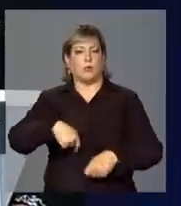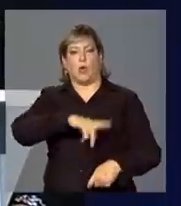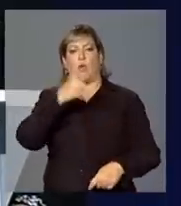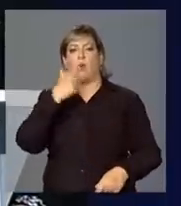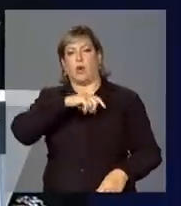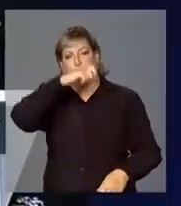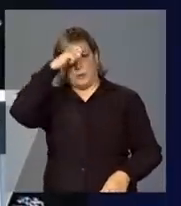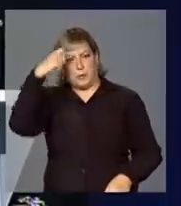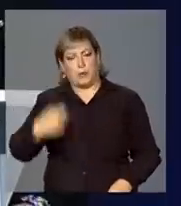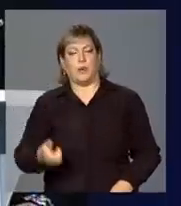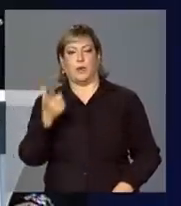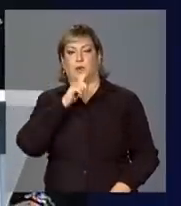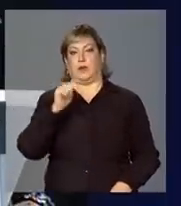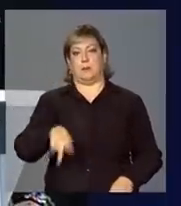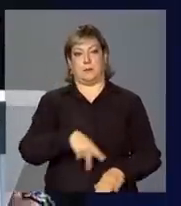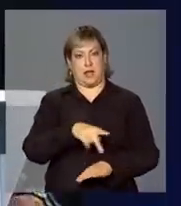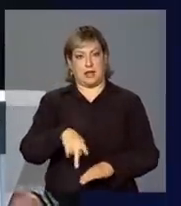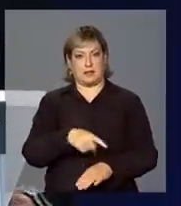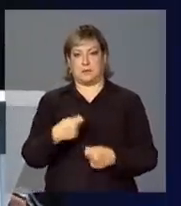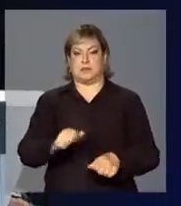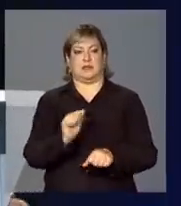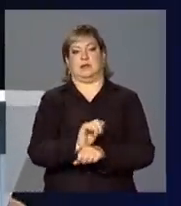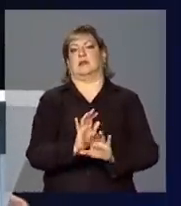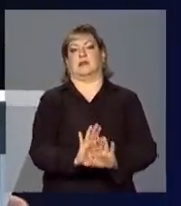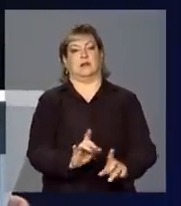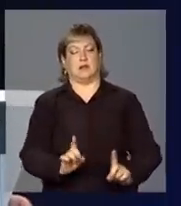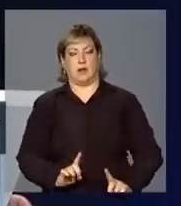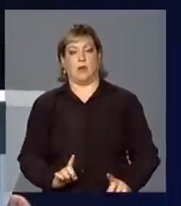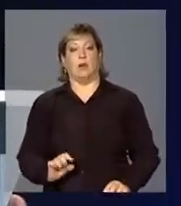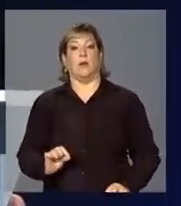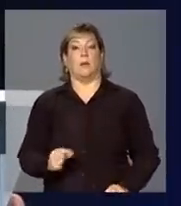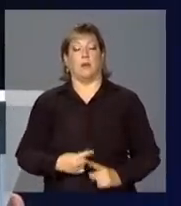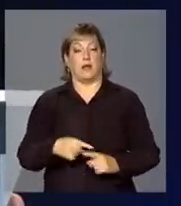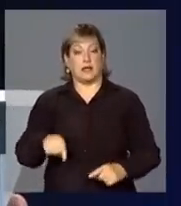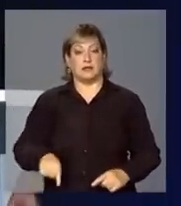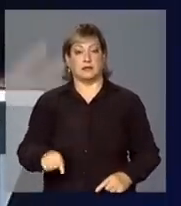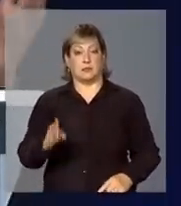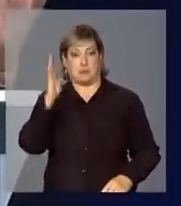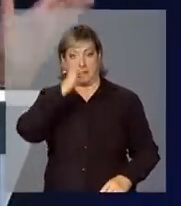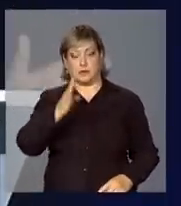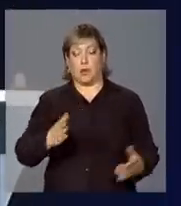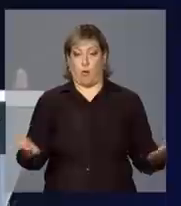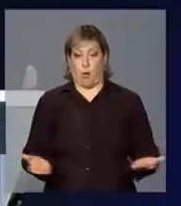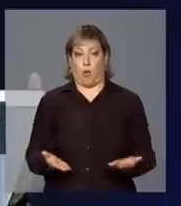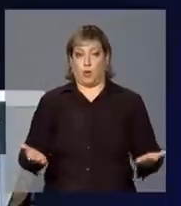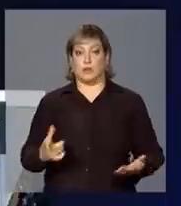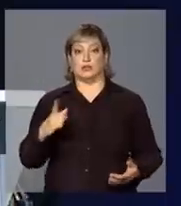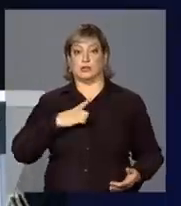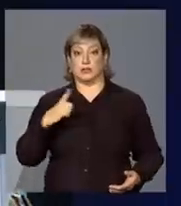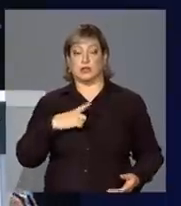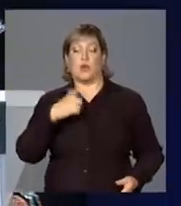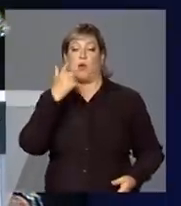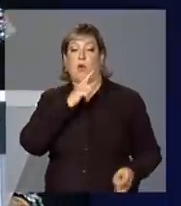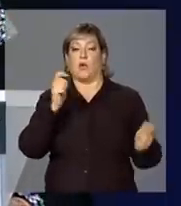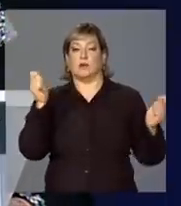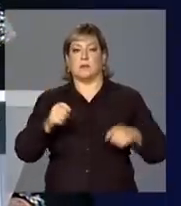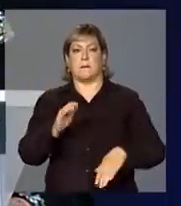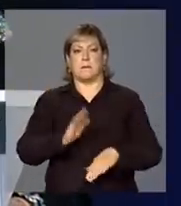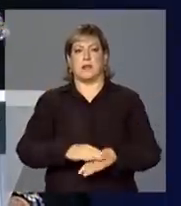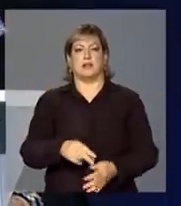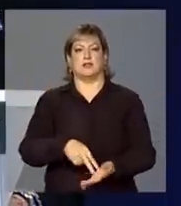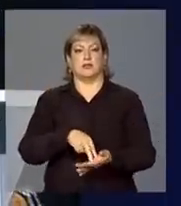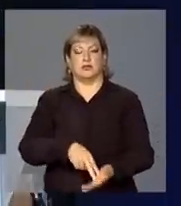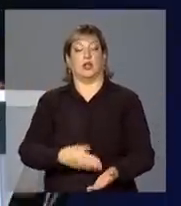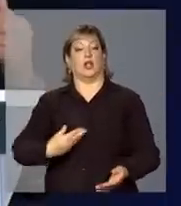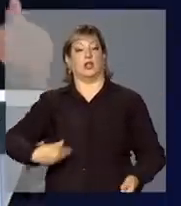país. Isso significa que hoje o Brasil tem uma condição mais sólida. Nós somos